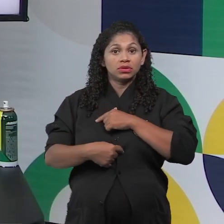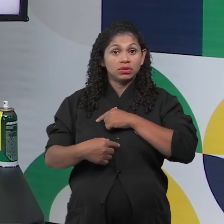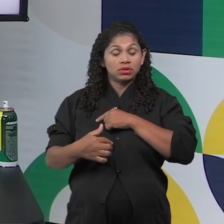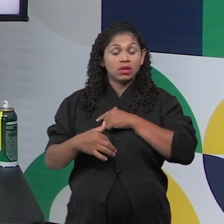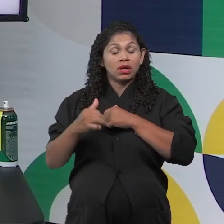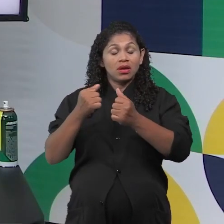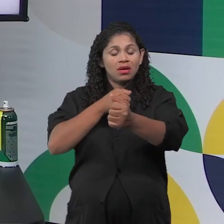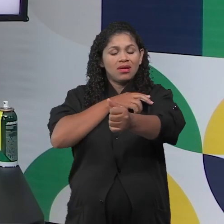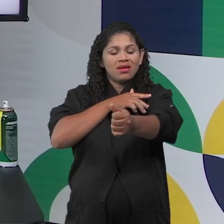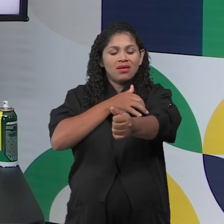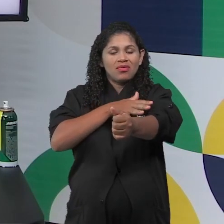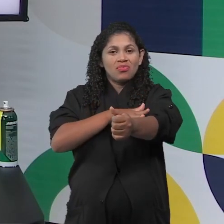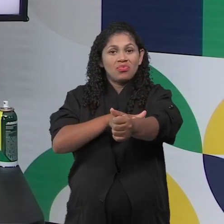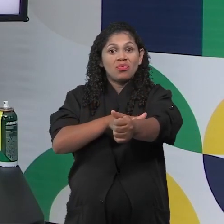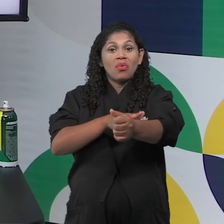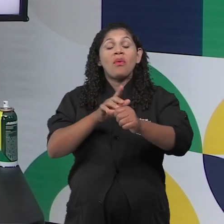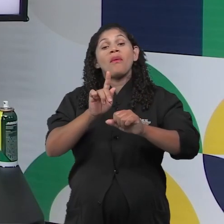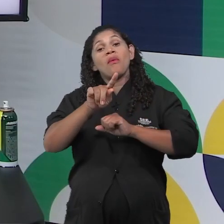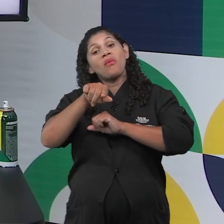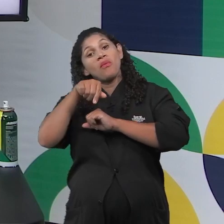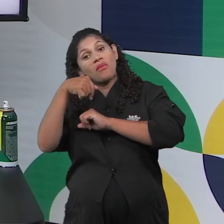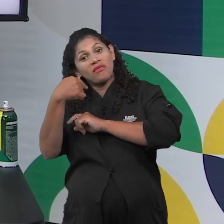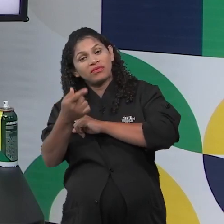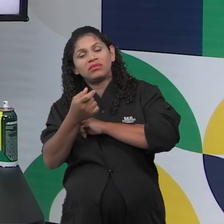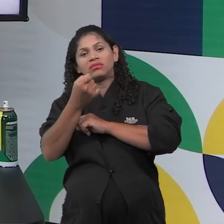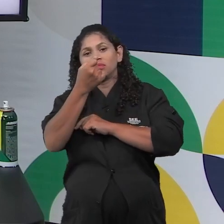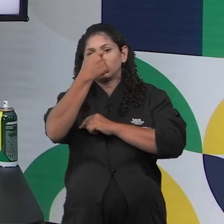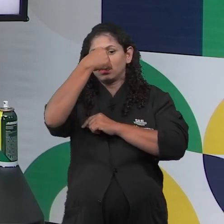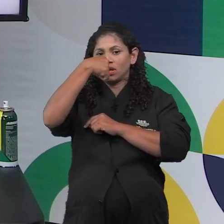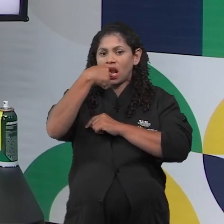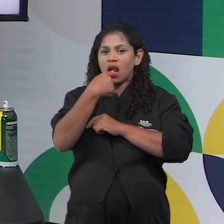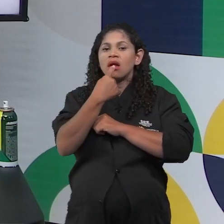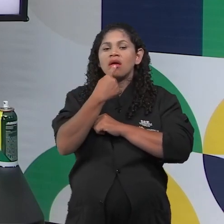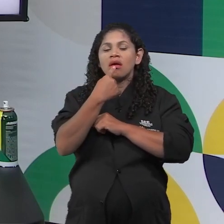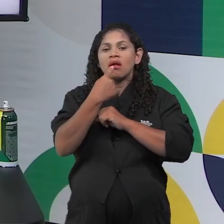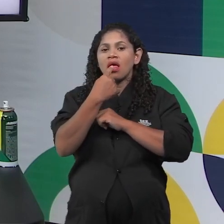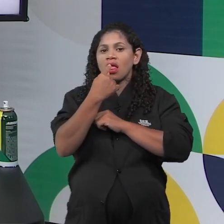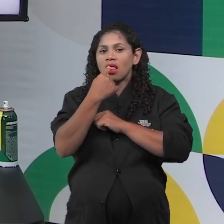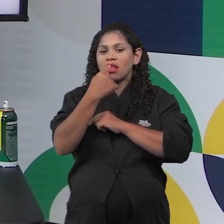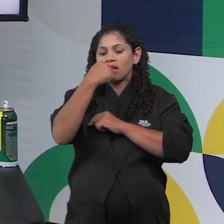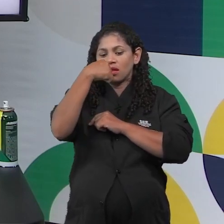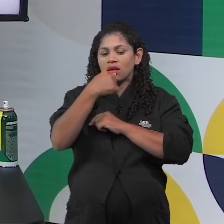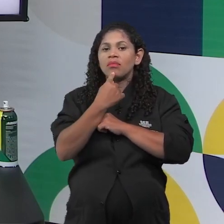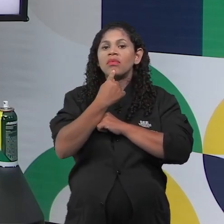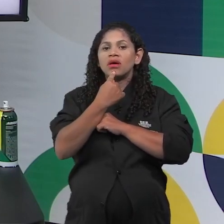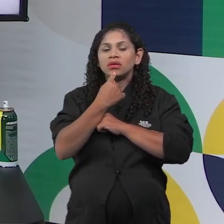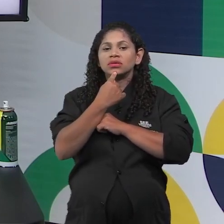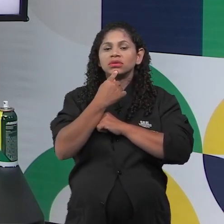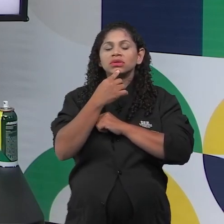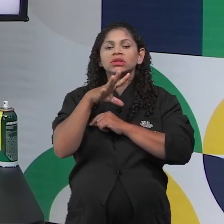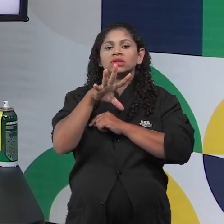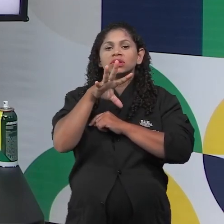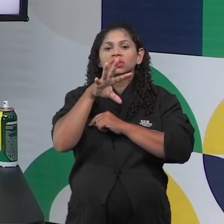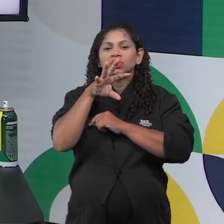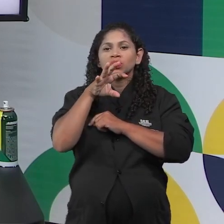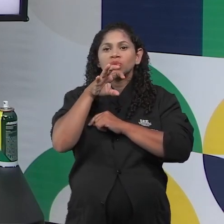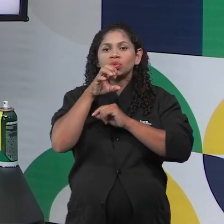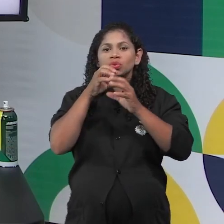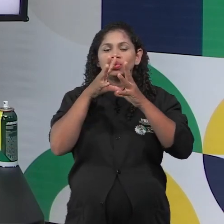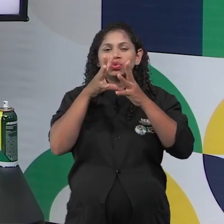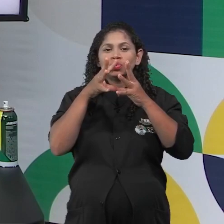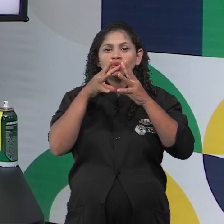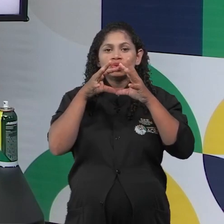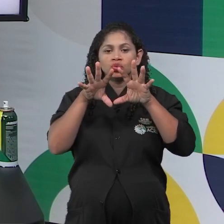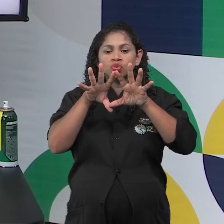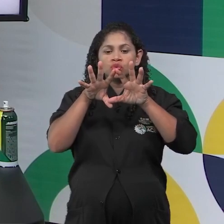corrente sanguínea. Já o medicamento sublingual, né, a gente coloca ali debaixo da língua, ele vai ser absorvido pela mucosa e ele